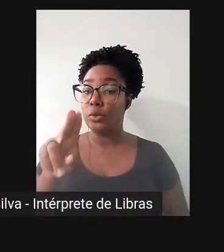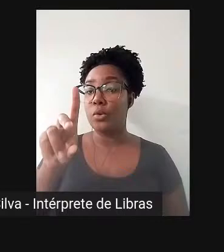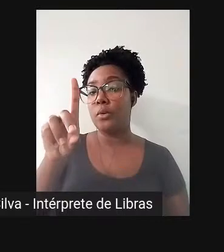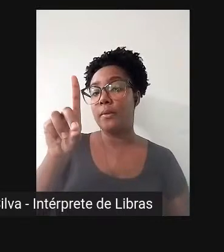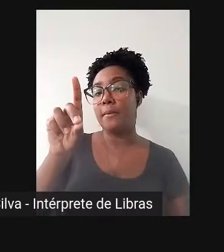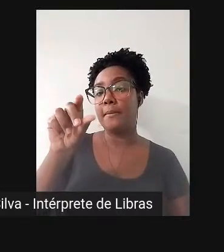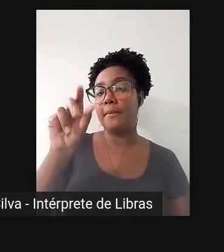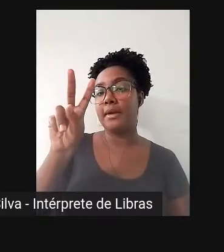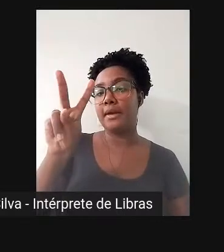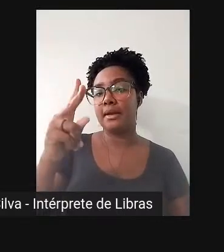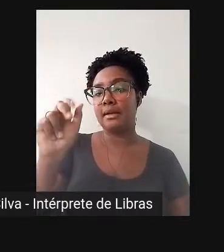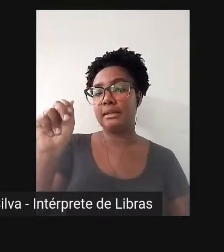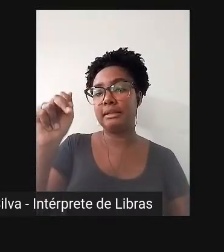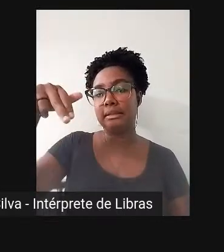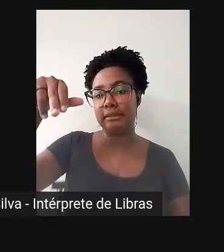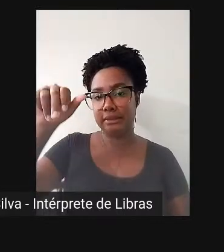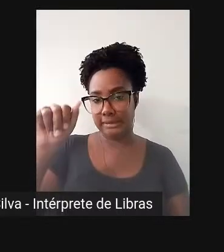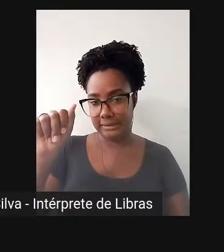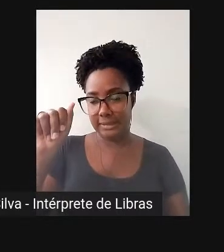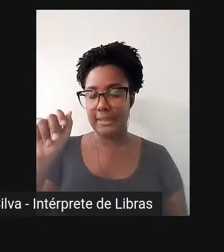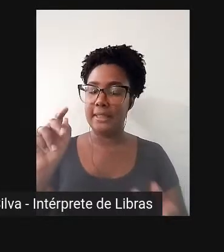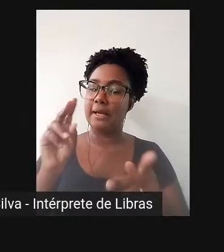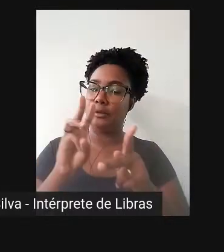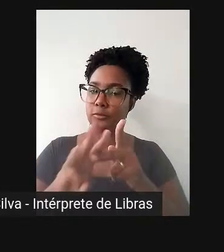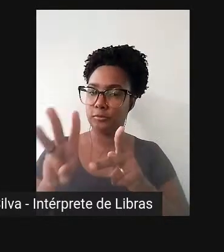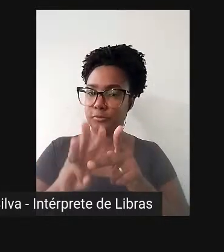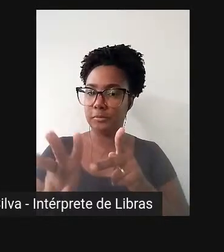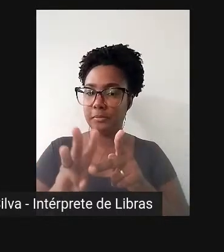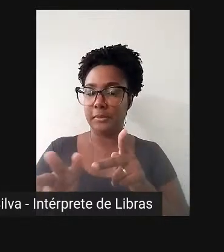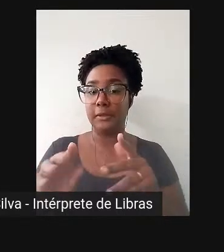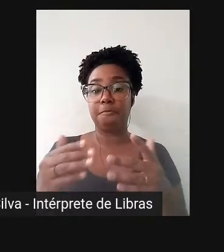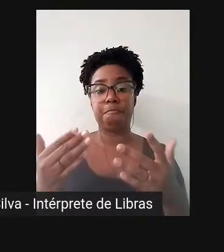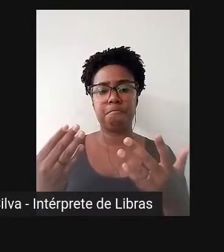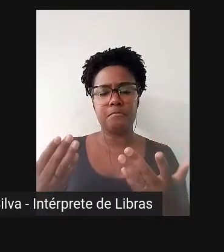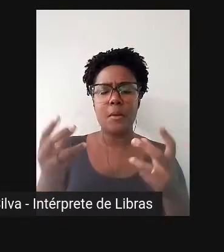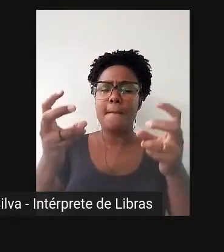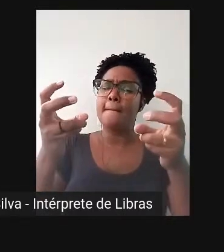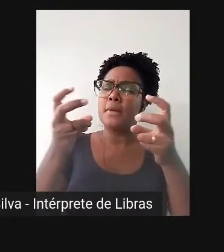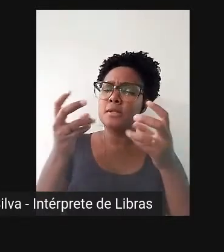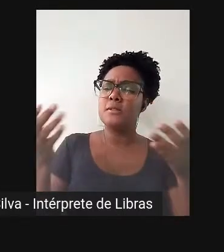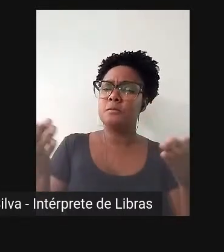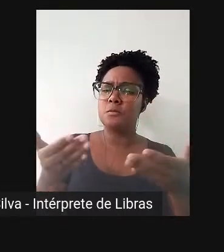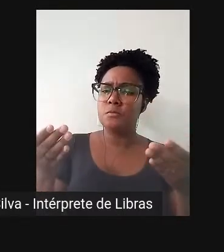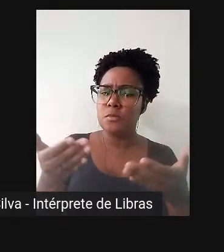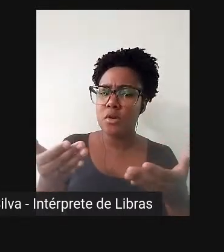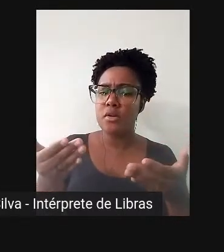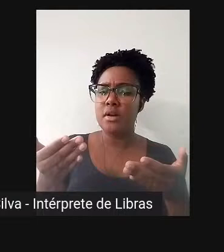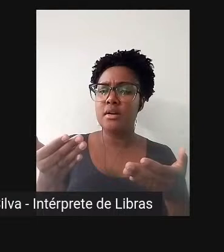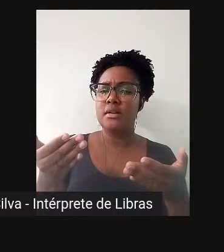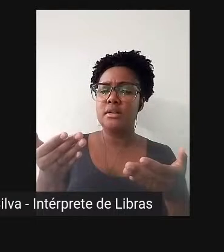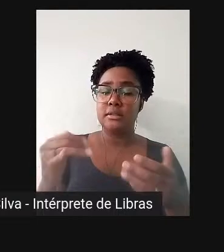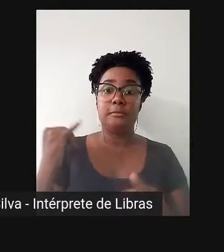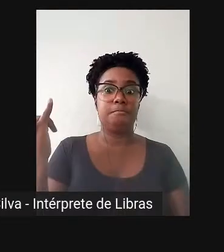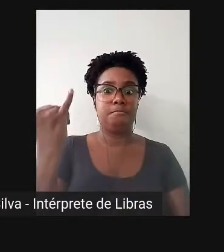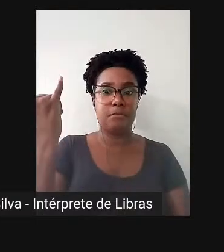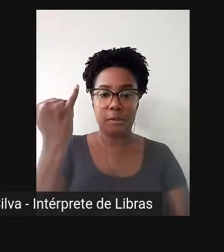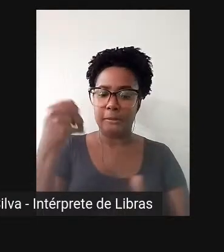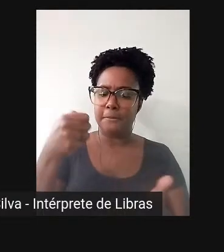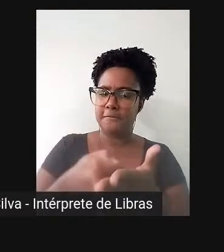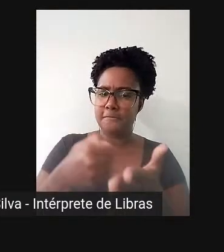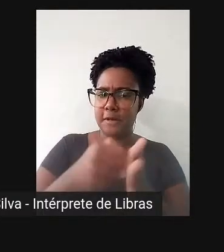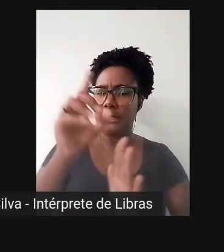de Pernambuco. E vejo que esse é um momento de reafirmação de direitos e, ao mesmo tempo,